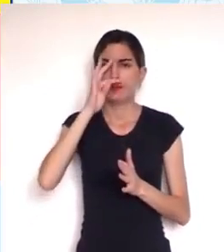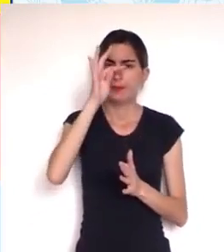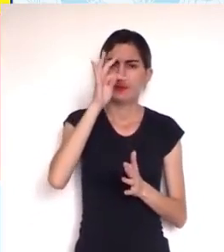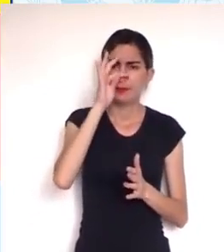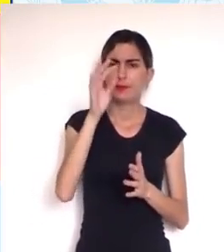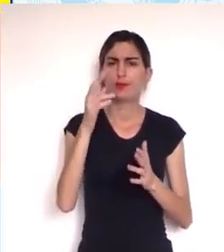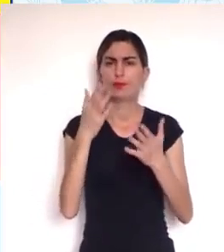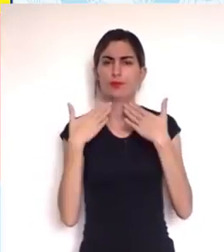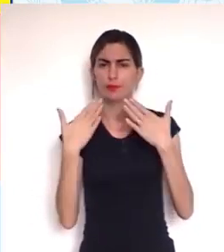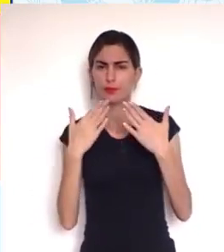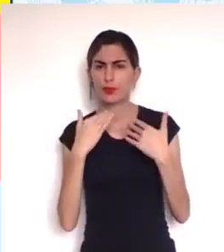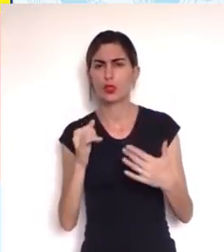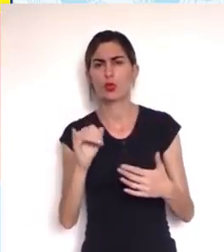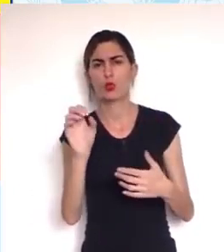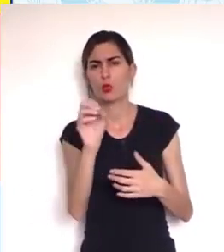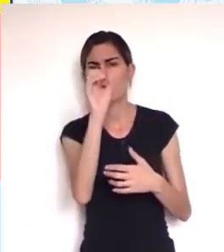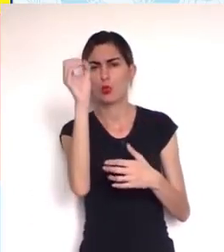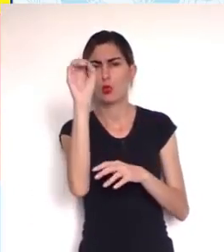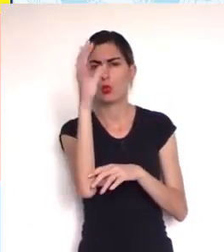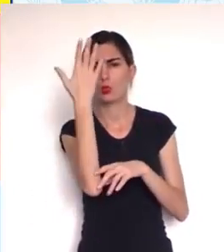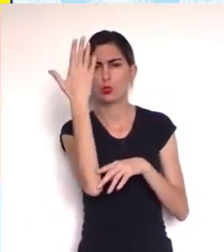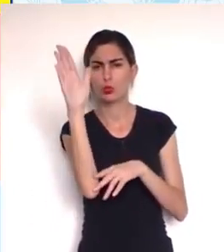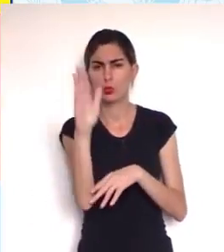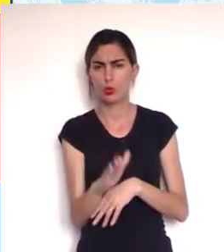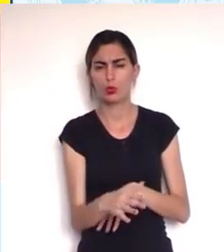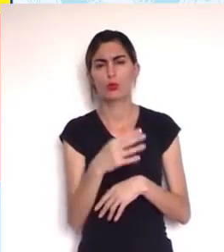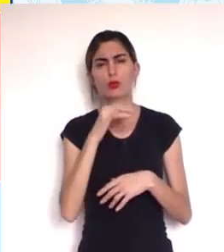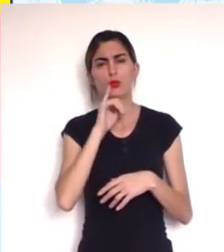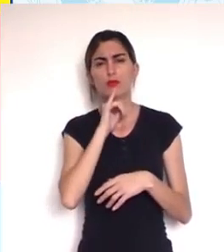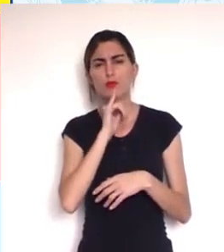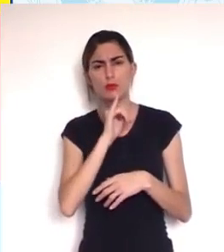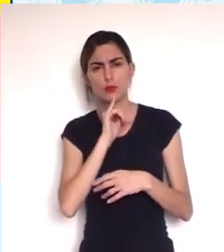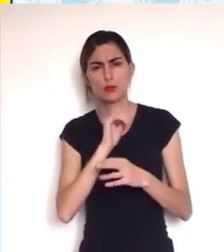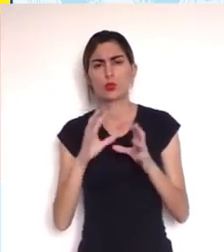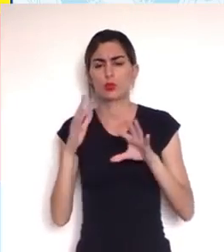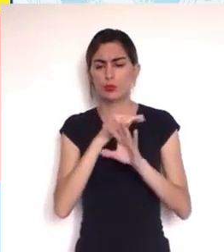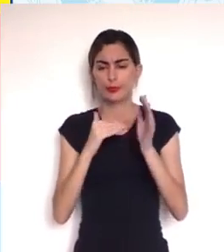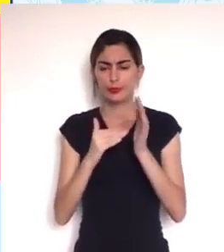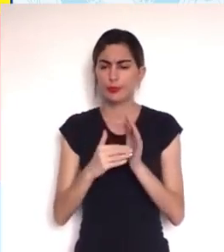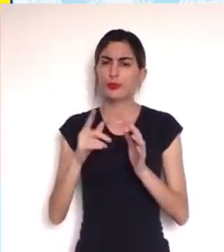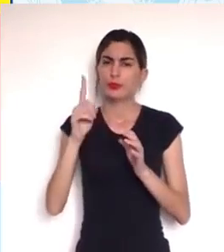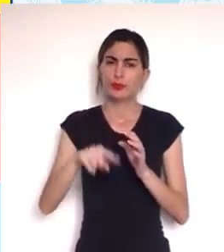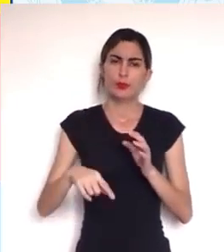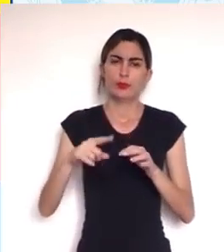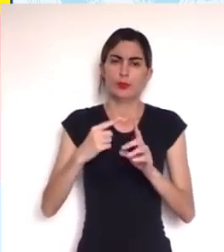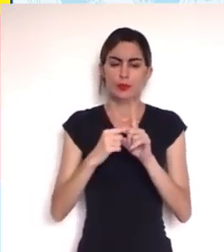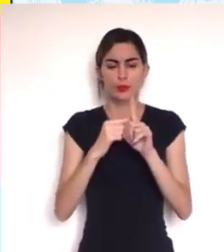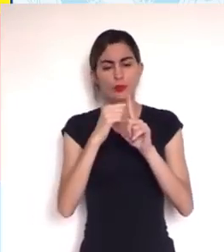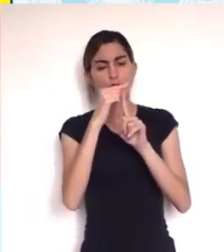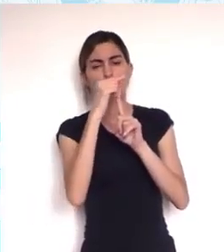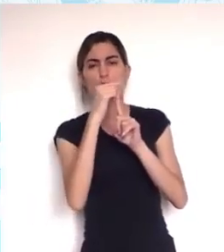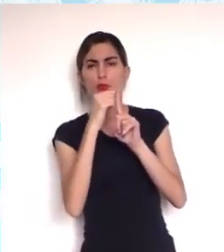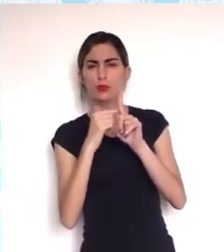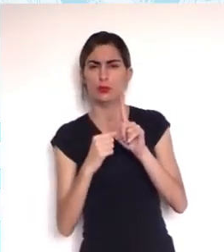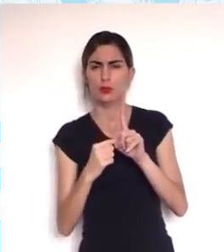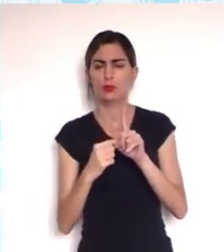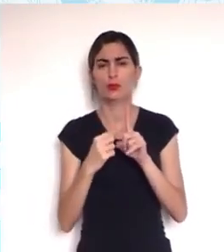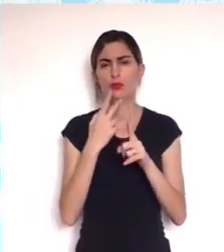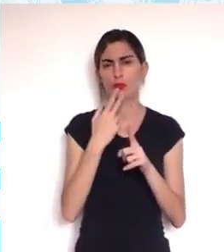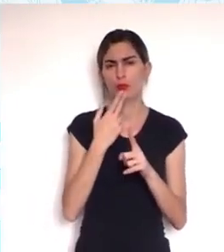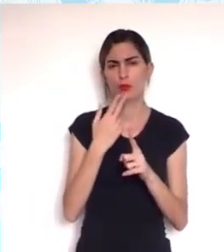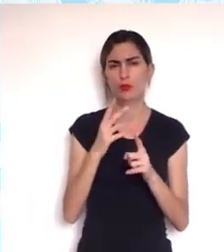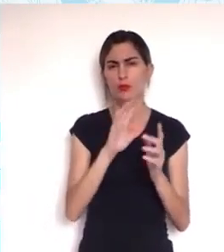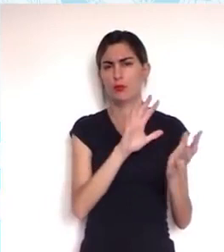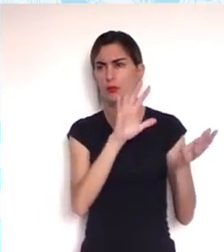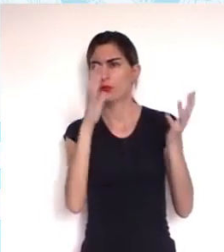Primavera, verão, outono, inverno, e tudo isso tem a ver com a questão da temperatura. Se vai falar